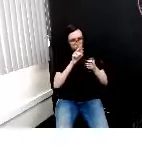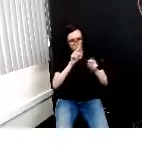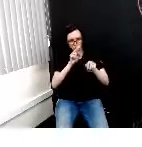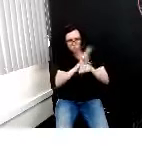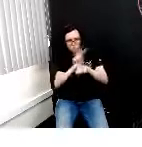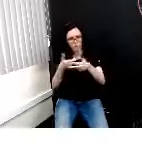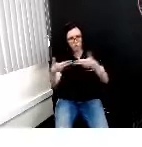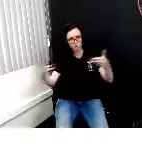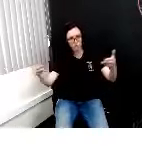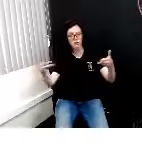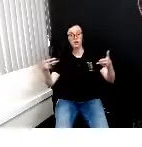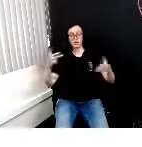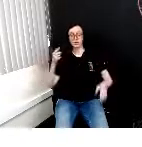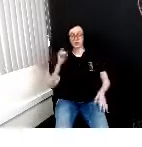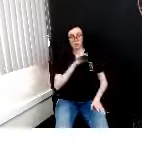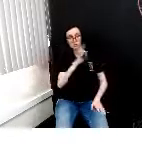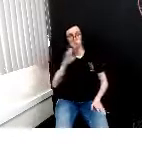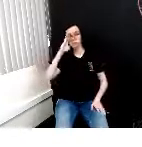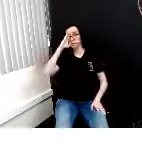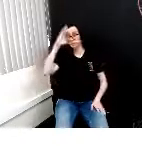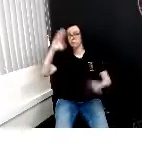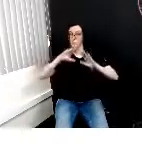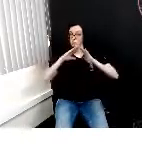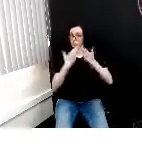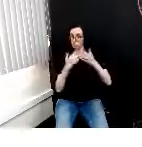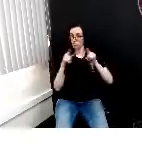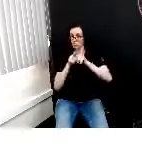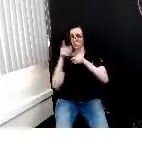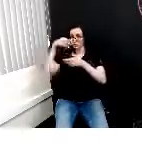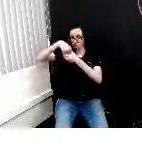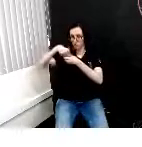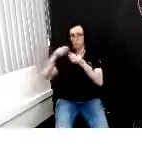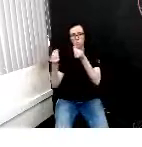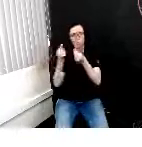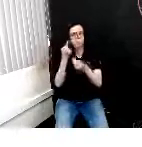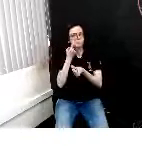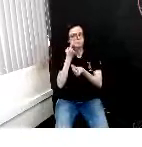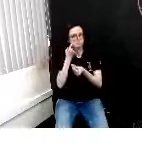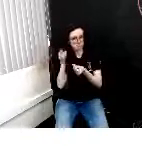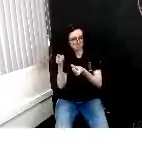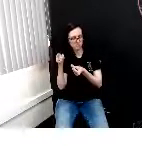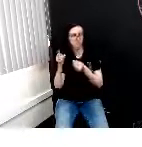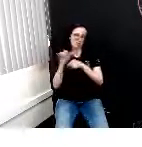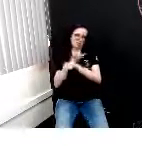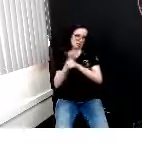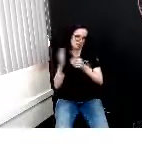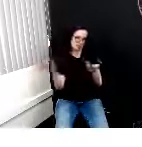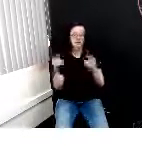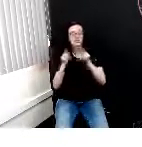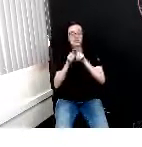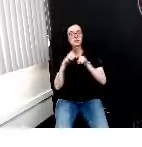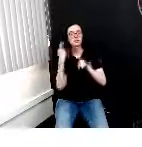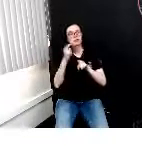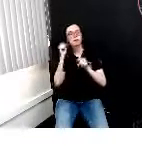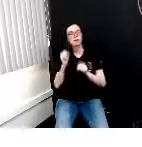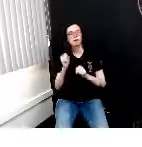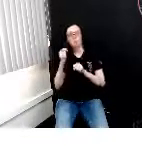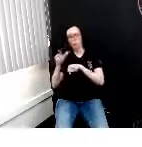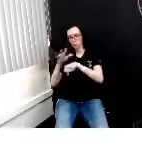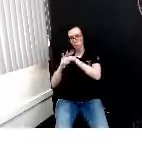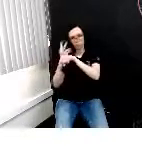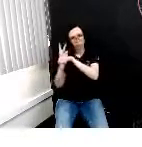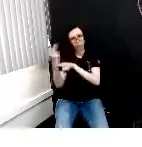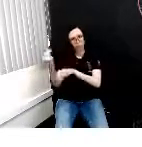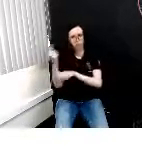um e principalmente pelas nossas escolas, né, para que a gente, né, como se diz, passe, né, supere essa